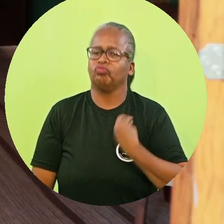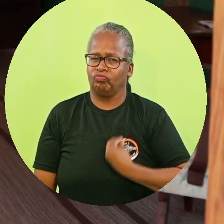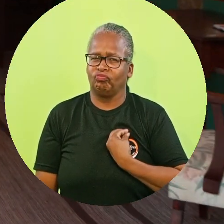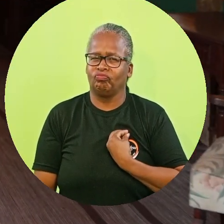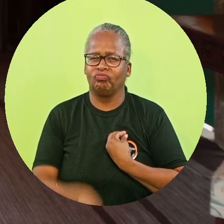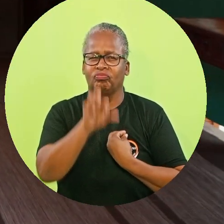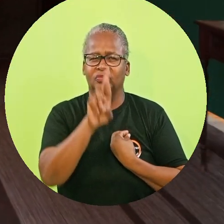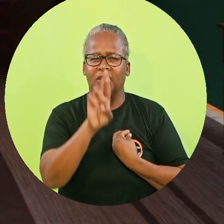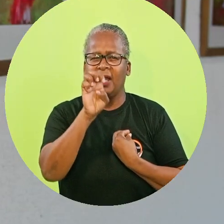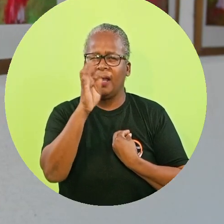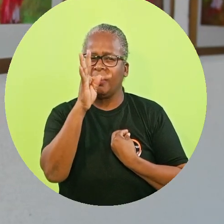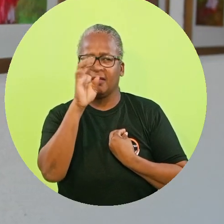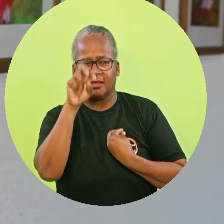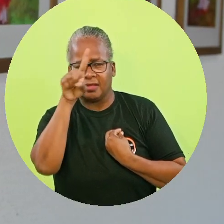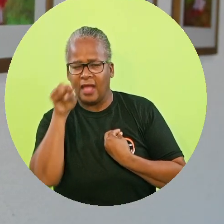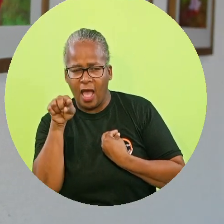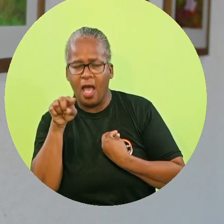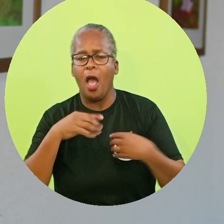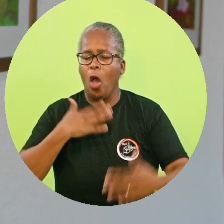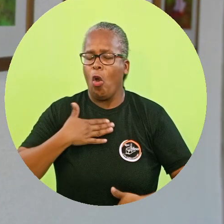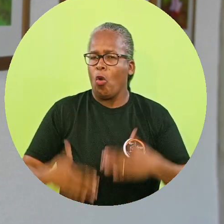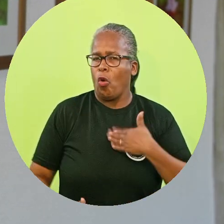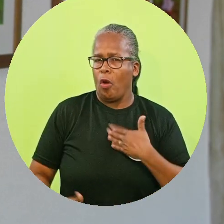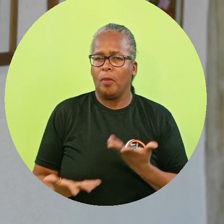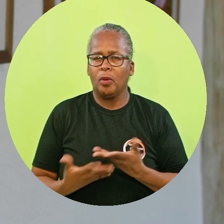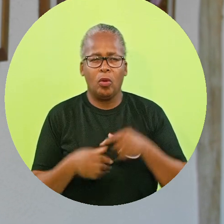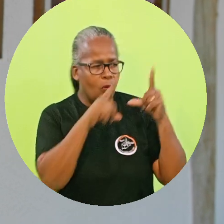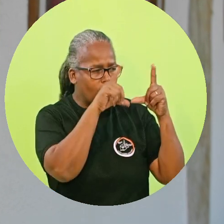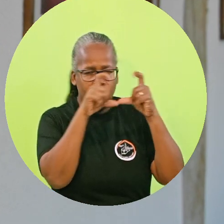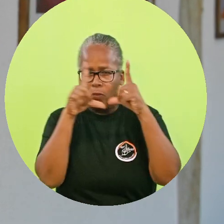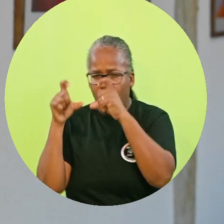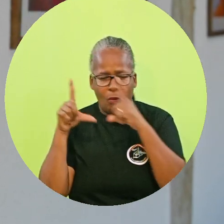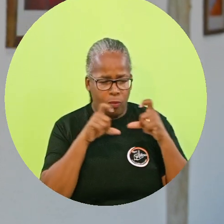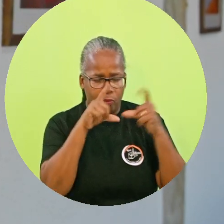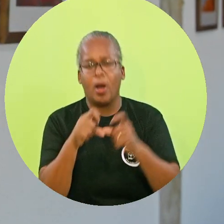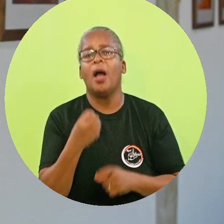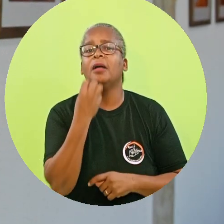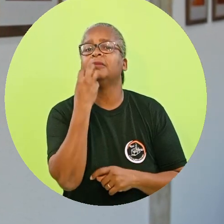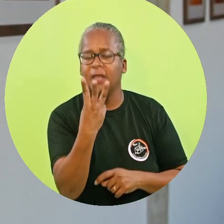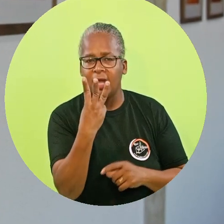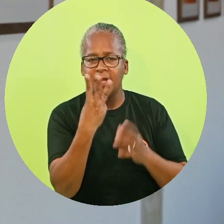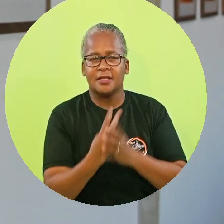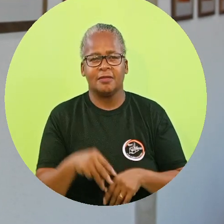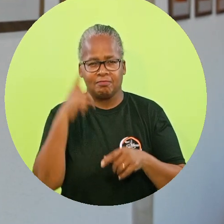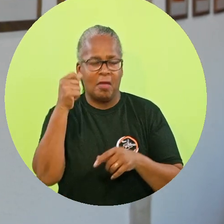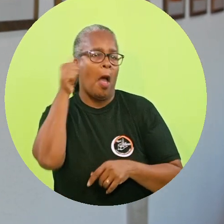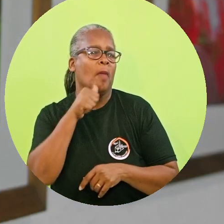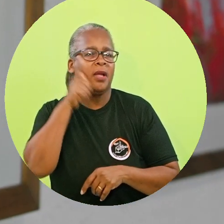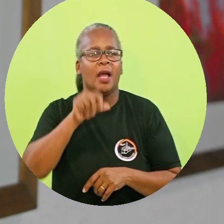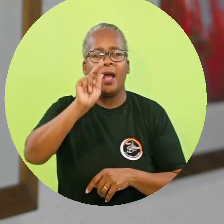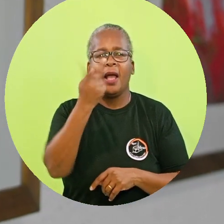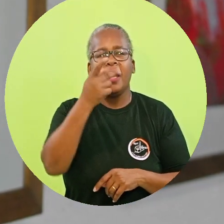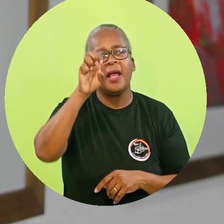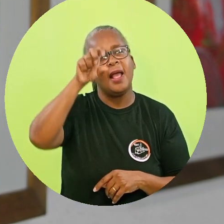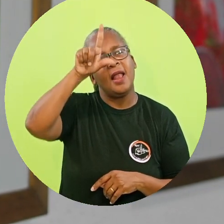Reté, corpo-arquivo, é composta por uma série de 3 fotografias registradas pela fotógrafa Helena Alves.